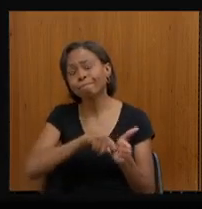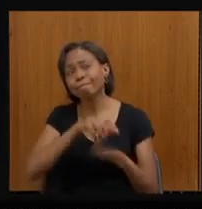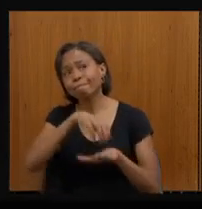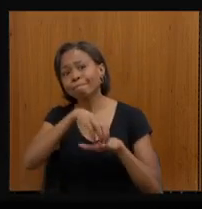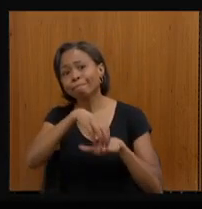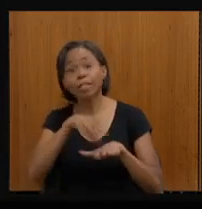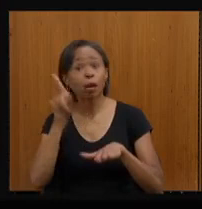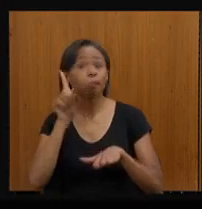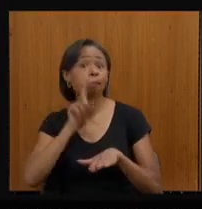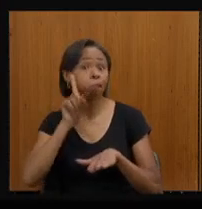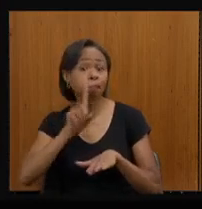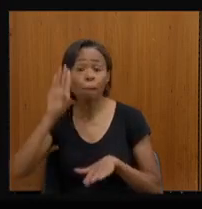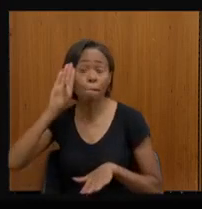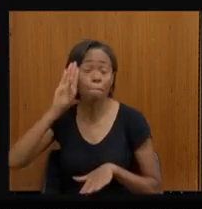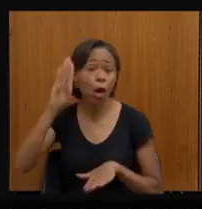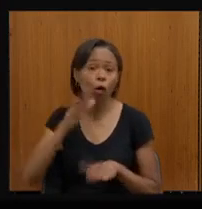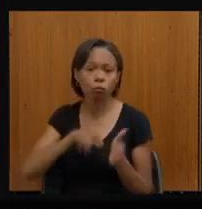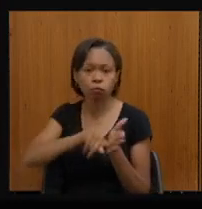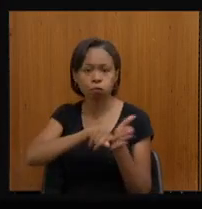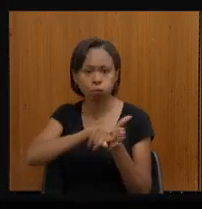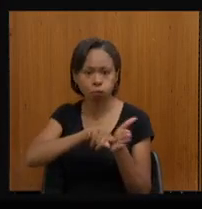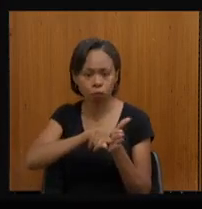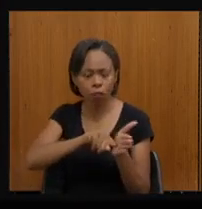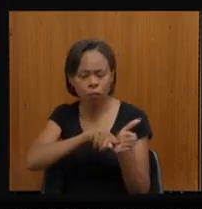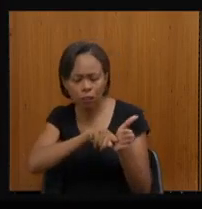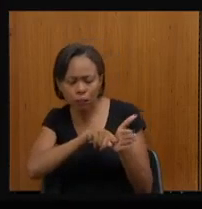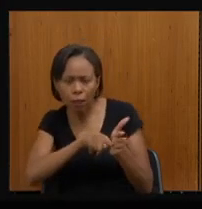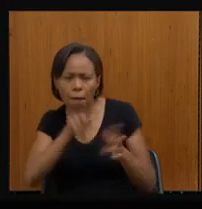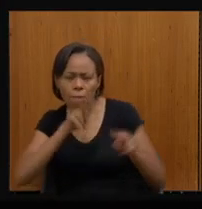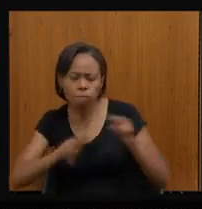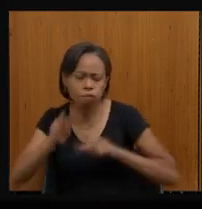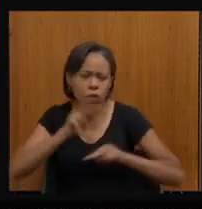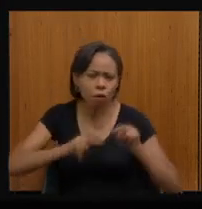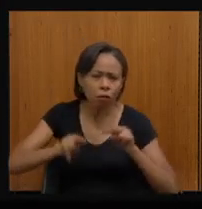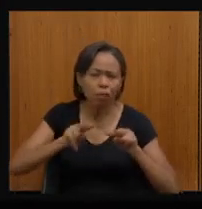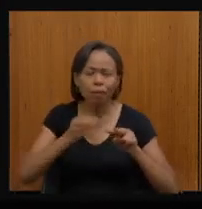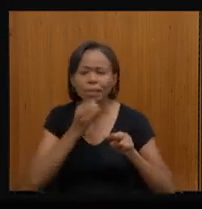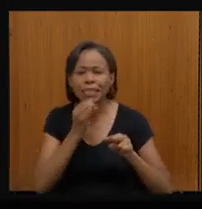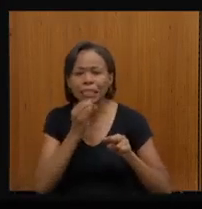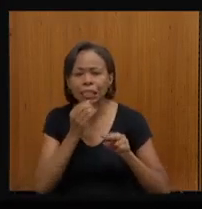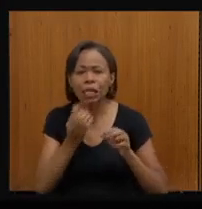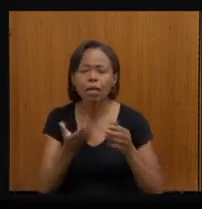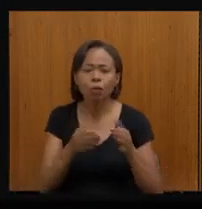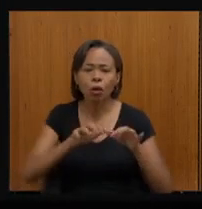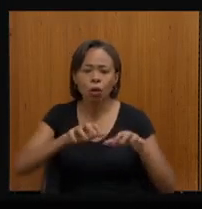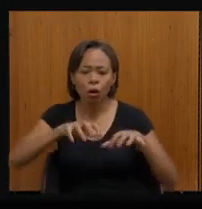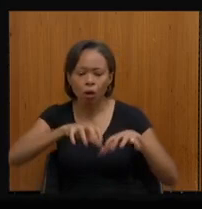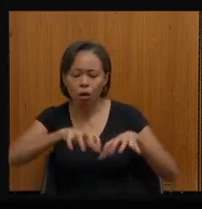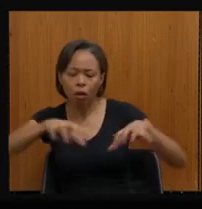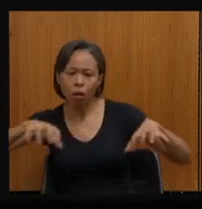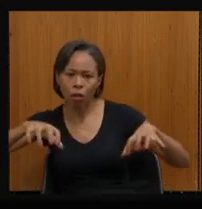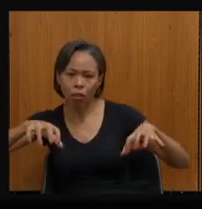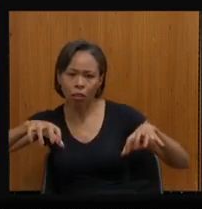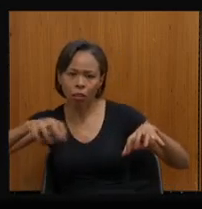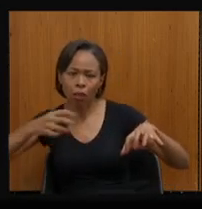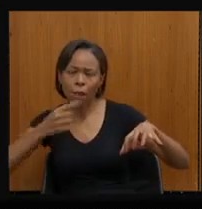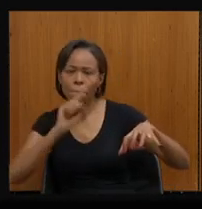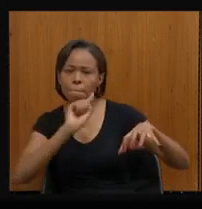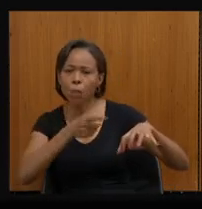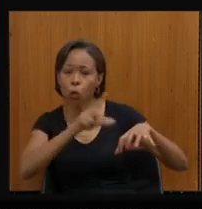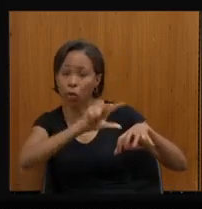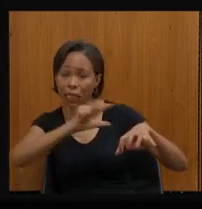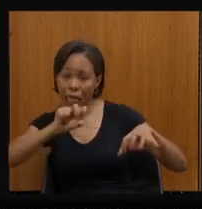fazer tem que ter que uma das análises onde distância de atenção em 1503 mil km